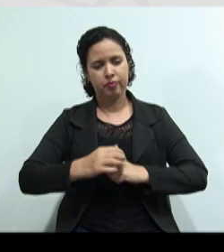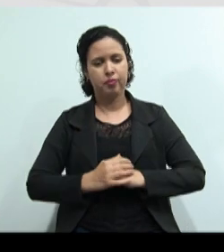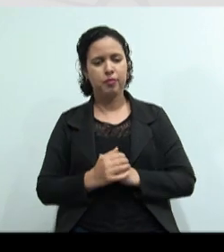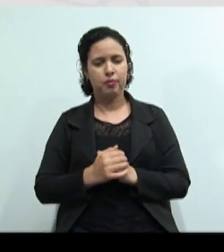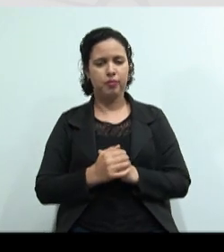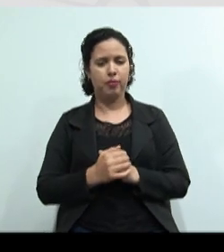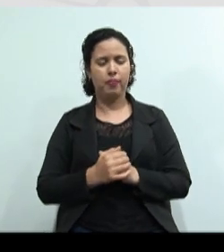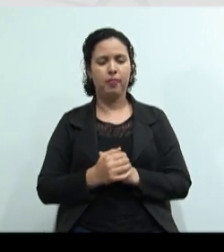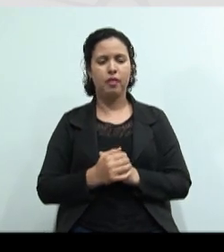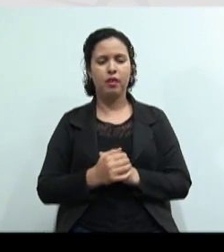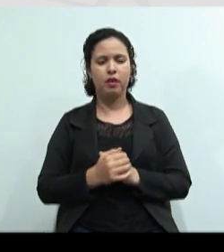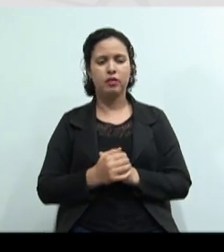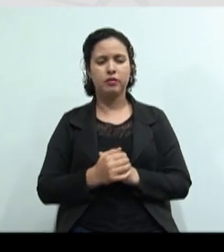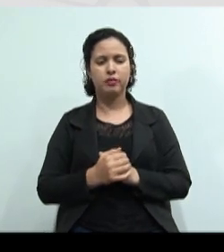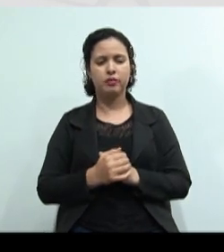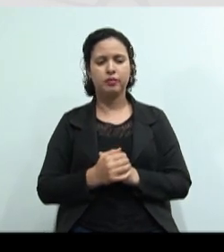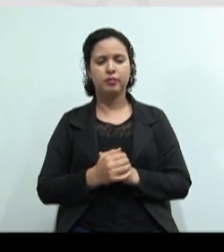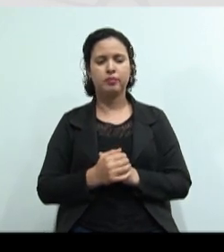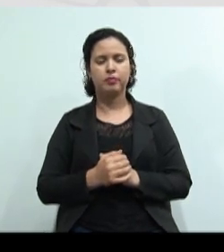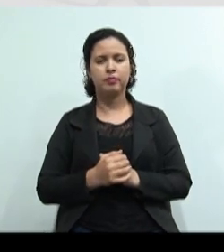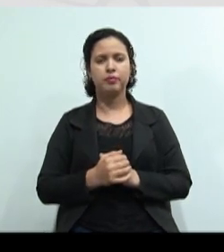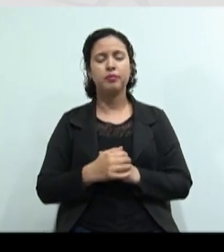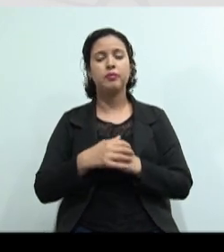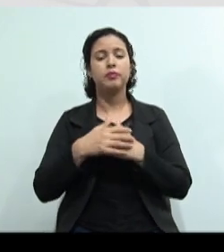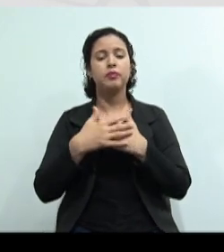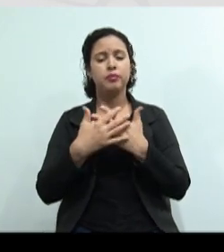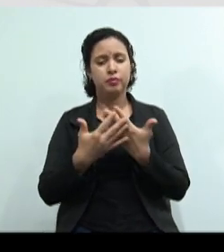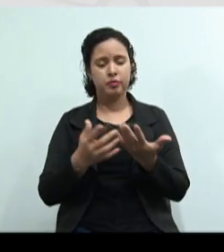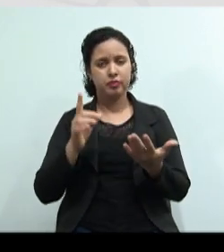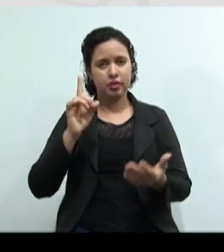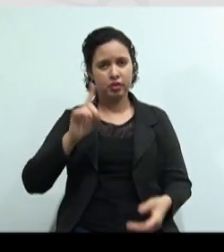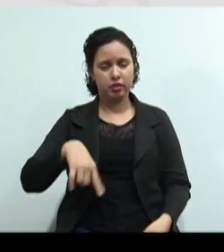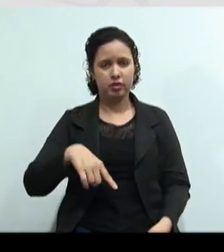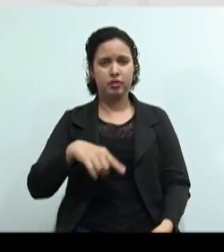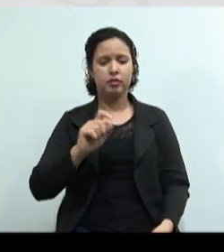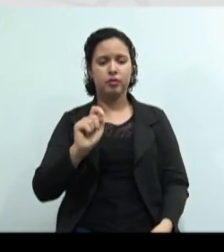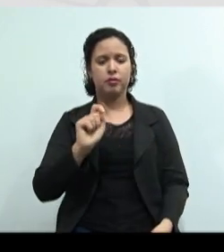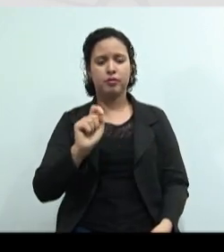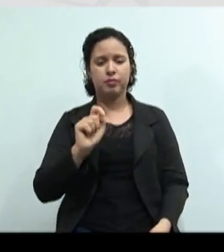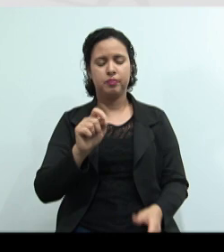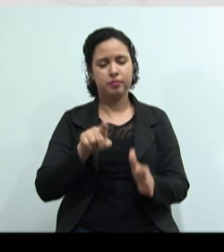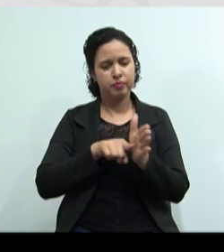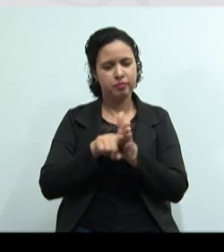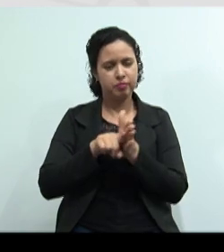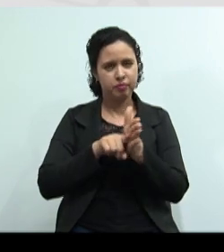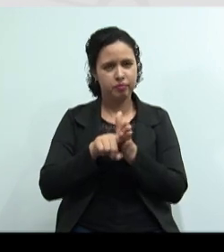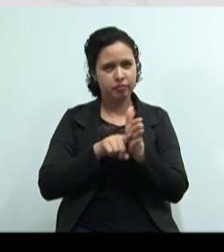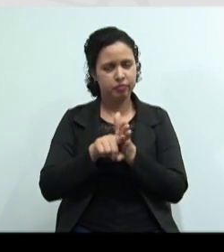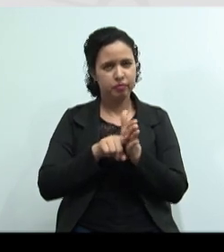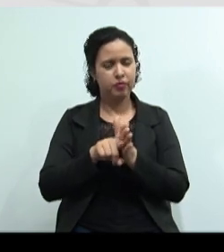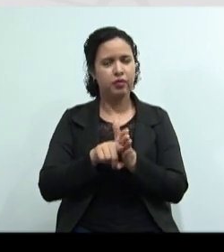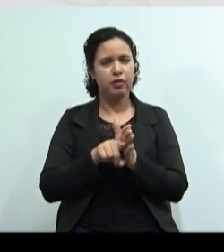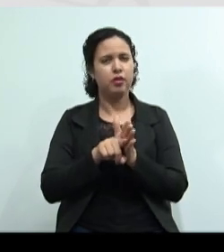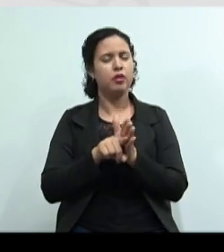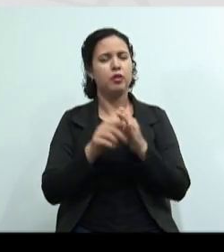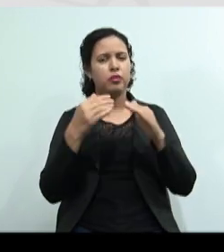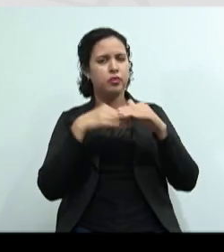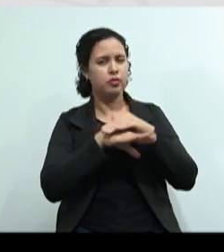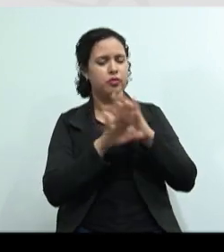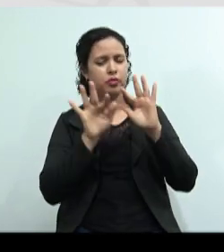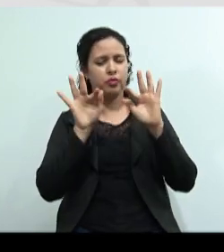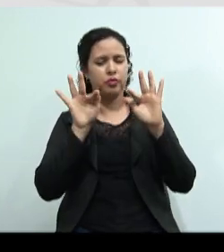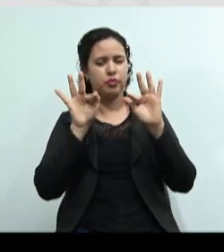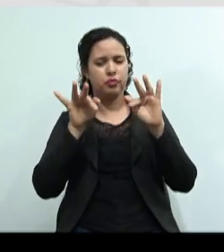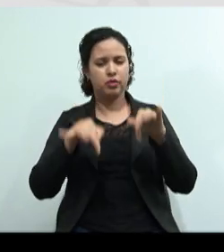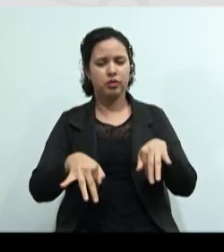método PEPS. Esse critério, em regime de alta de preço, superavalia o estoque final. tornando o CMV